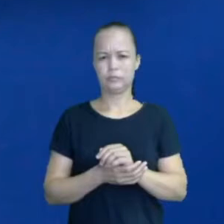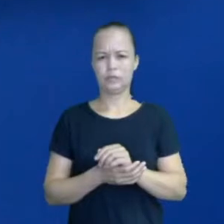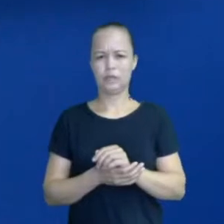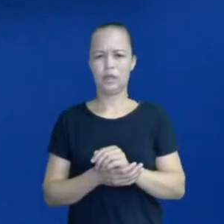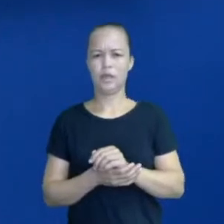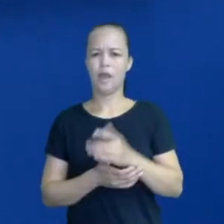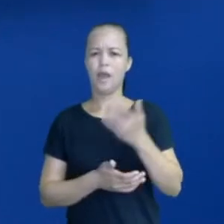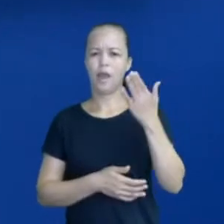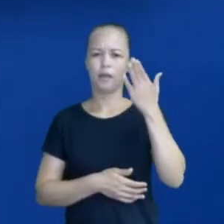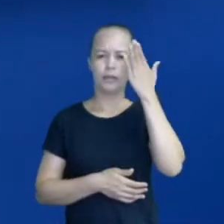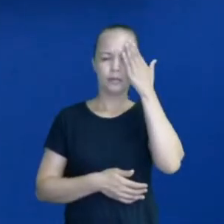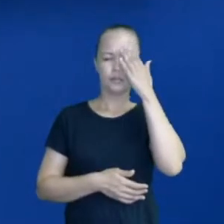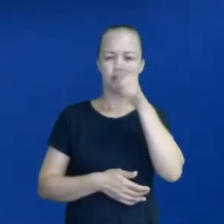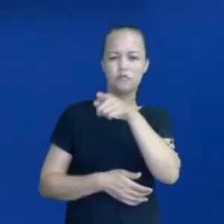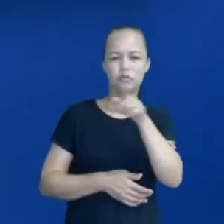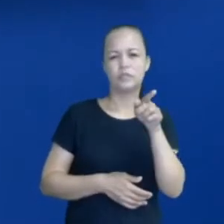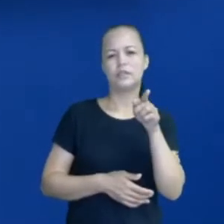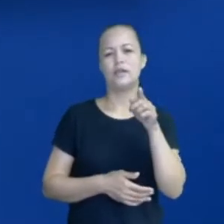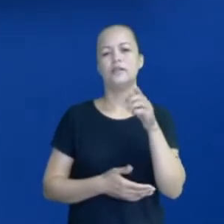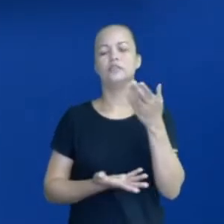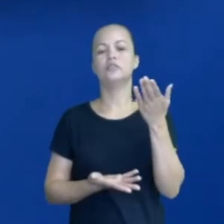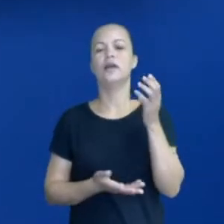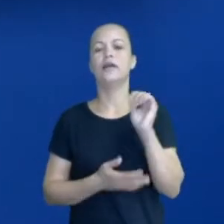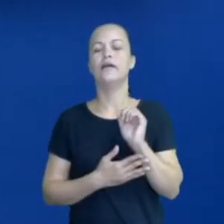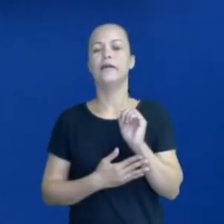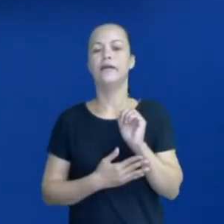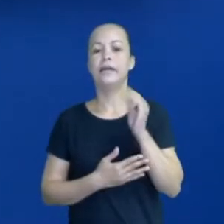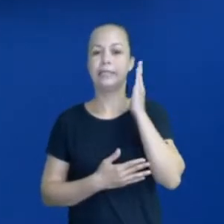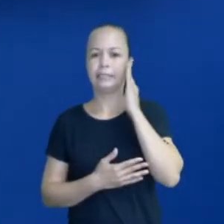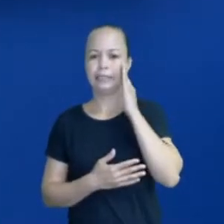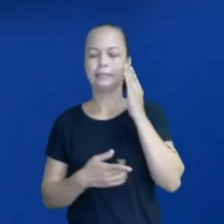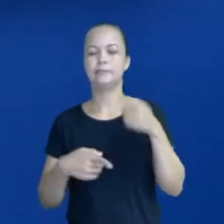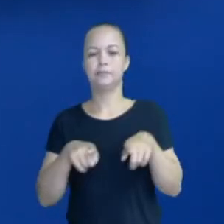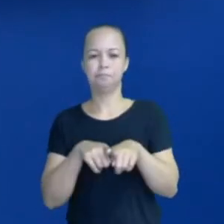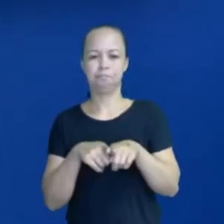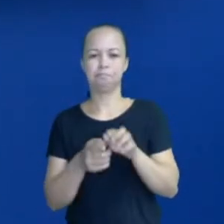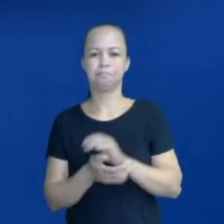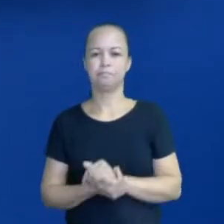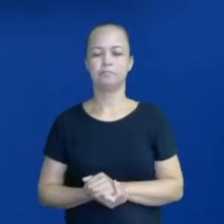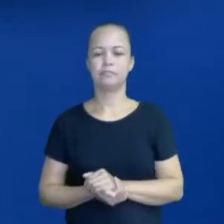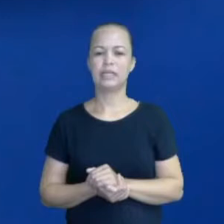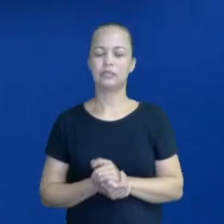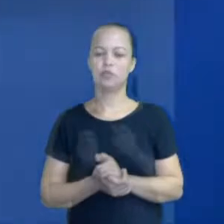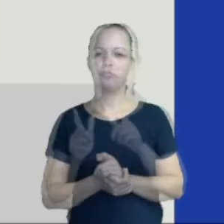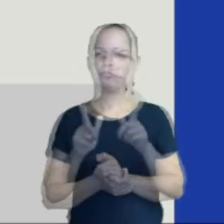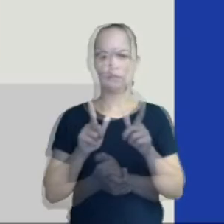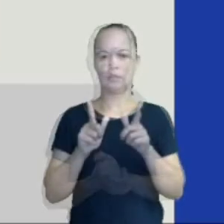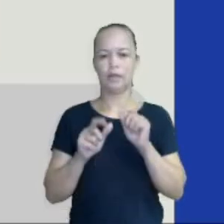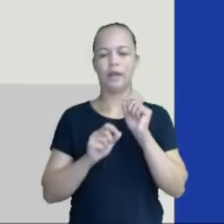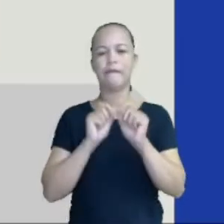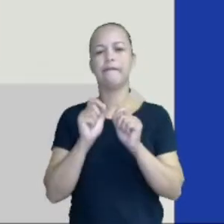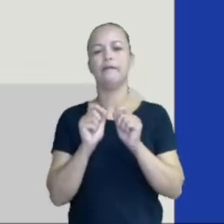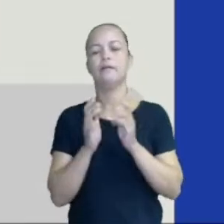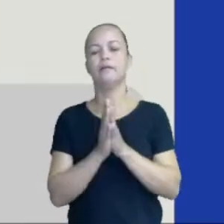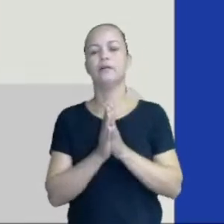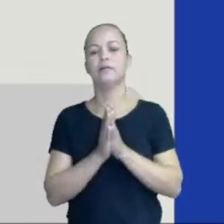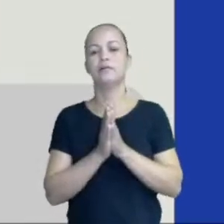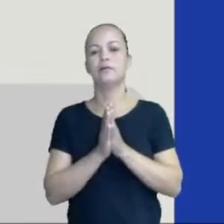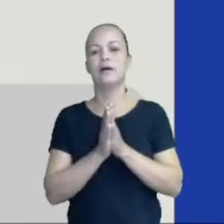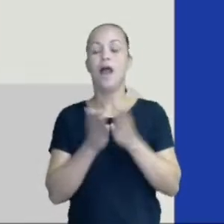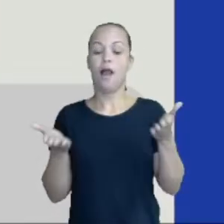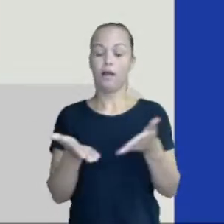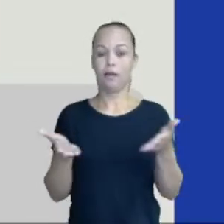para todo mundo compreender. E aí, eu sigo, né? Para o próximo slide. Então, a